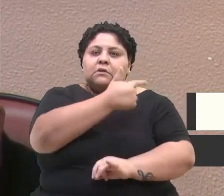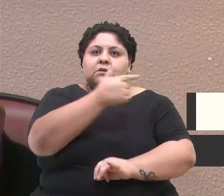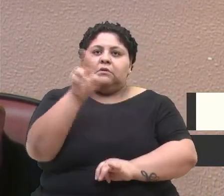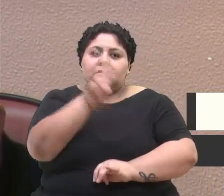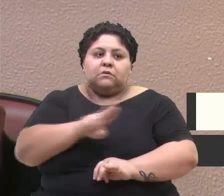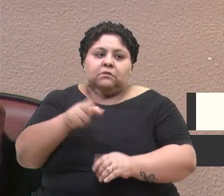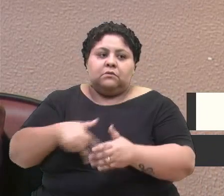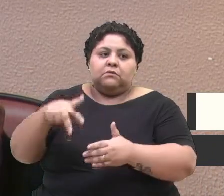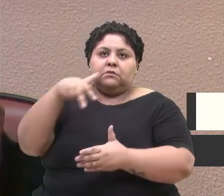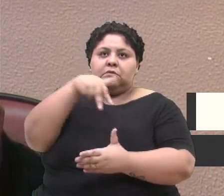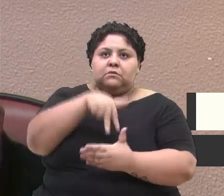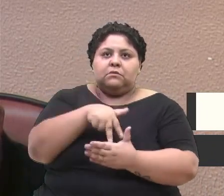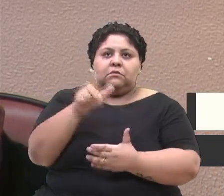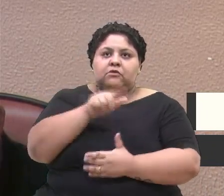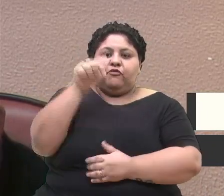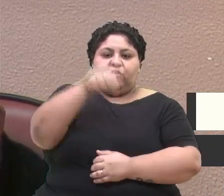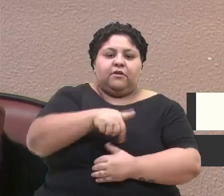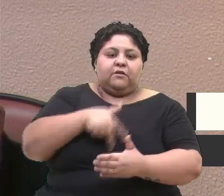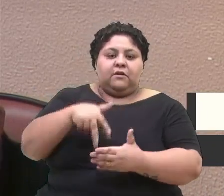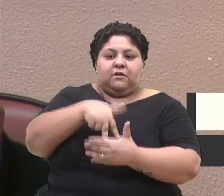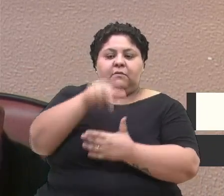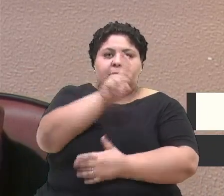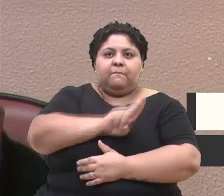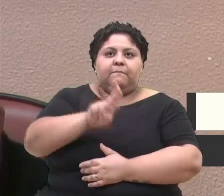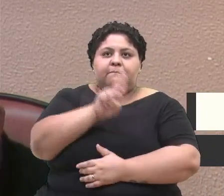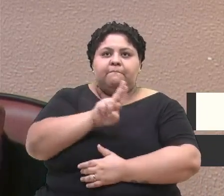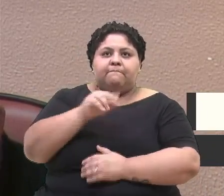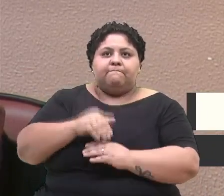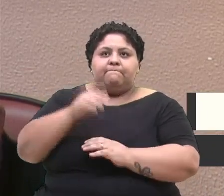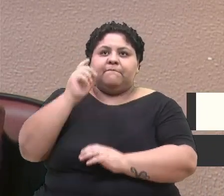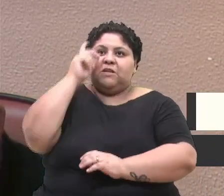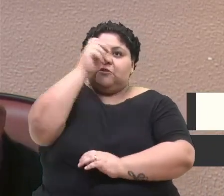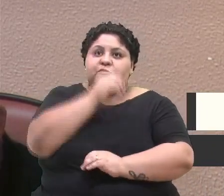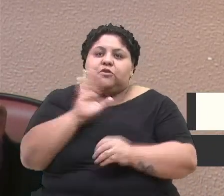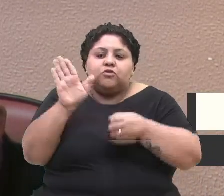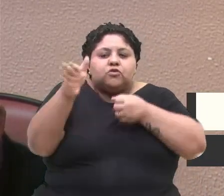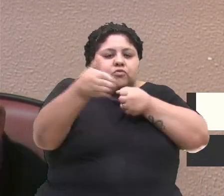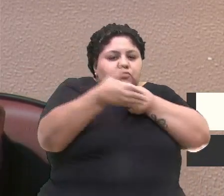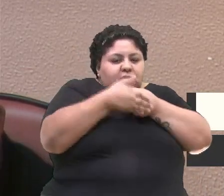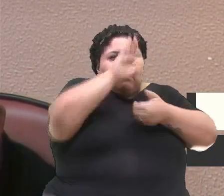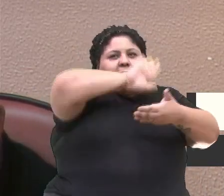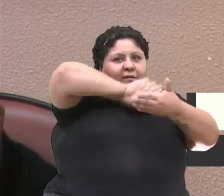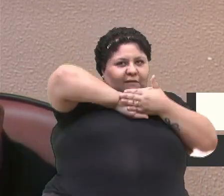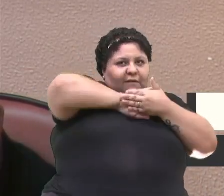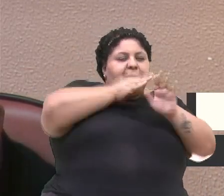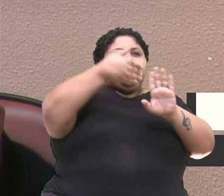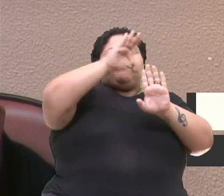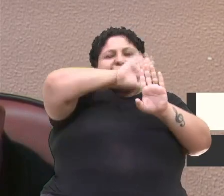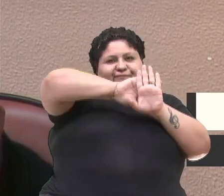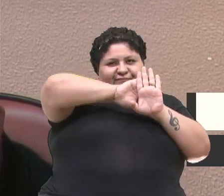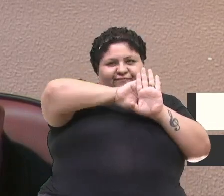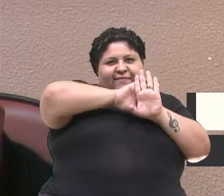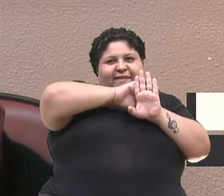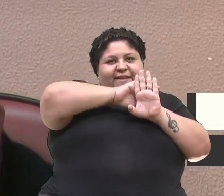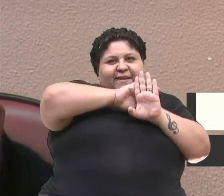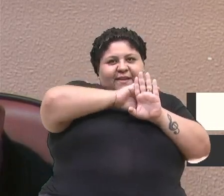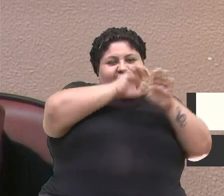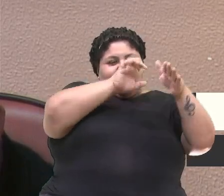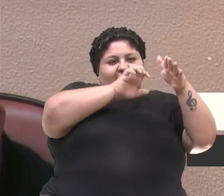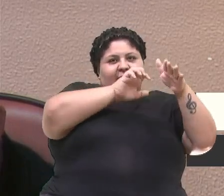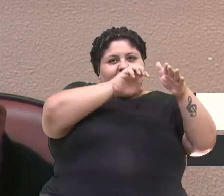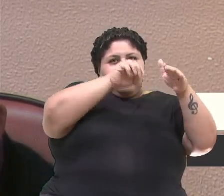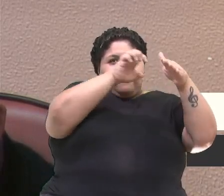aqui, mas não foi aqui na tribuna que ele usou. O mais foi nos bastidores, para que a Maesa permanecesse